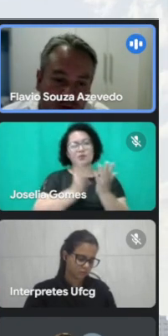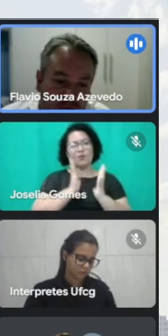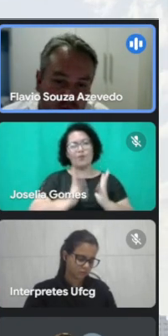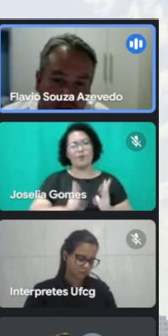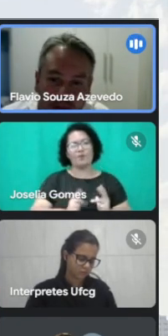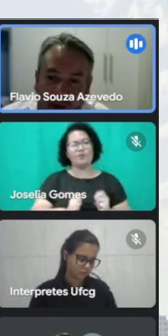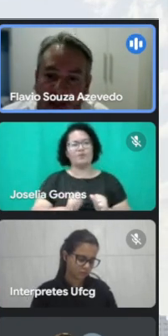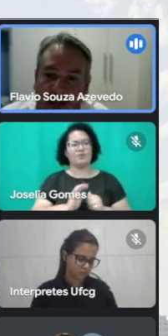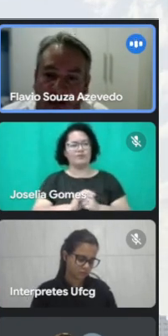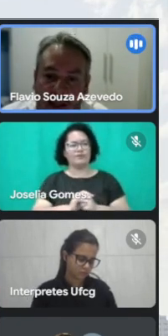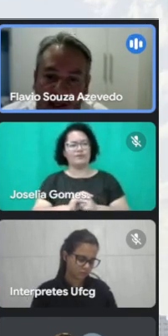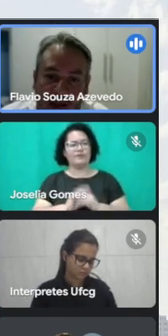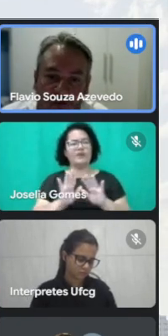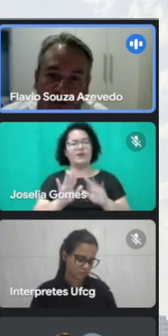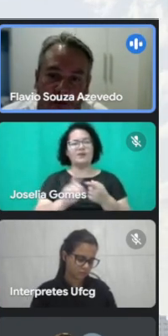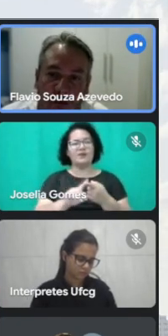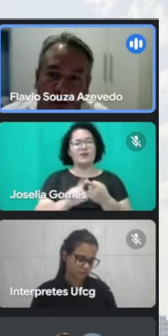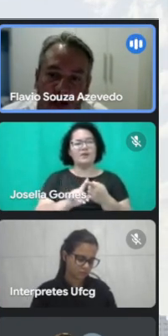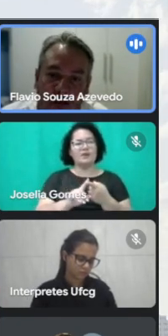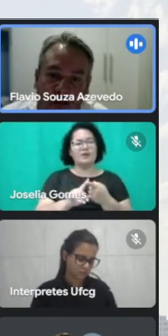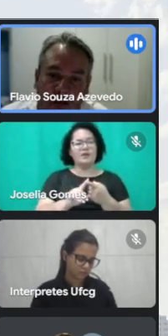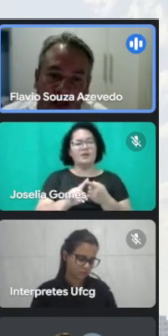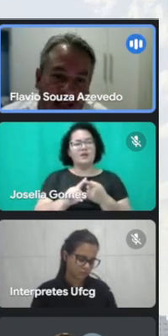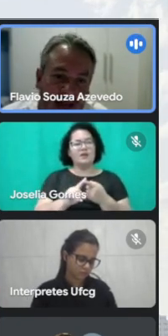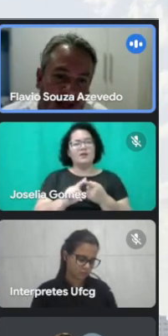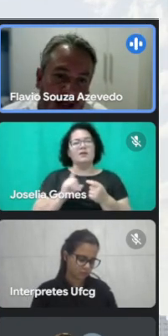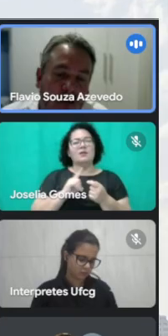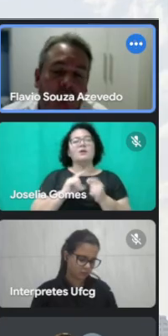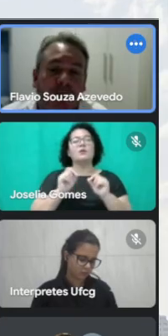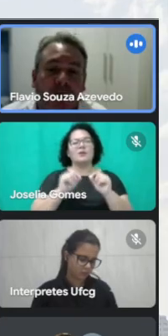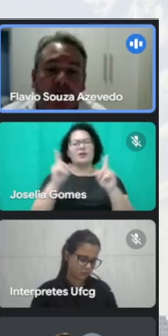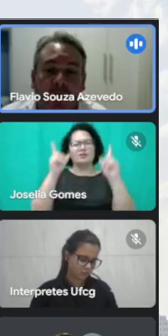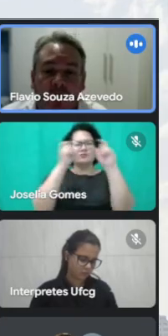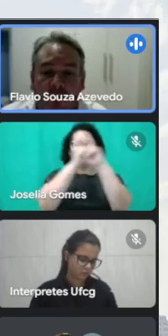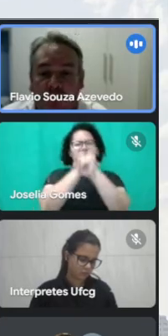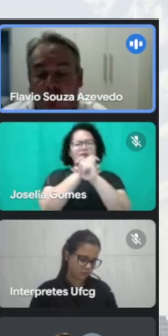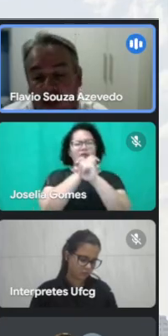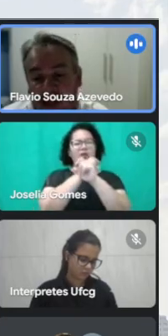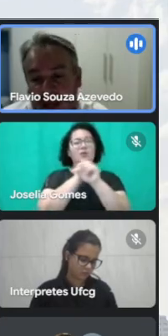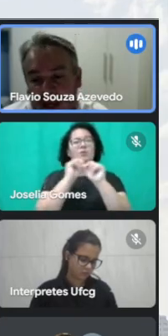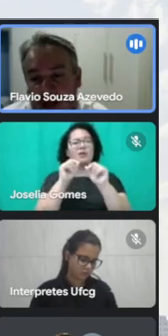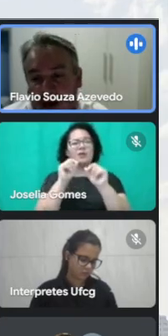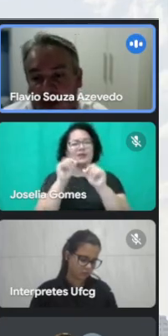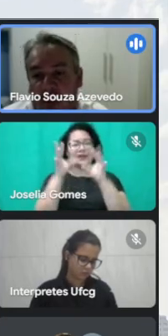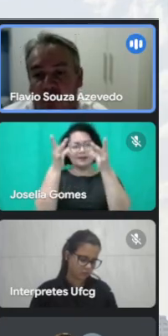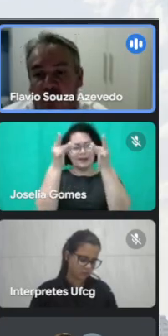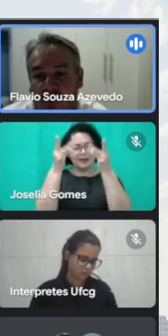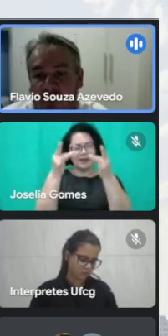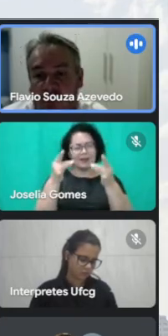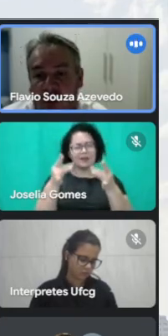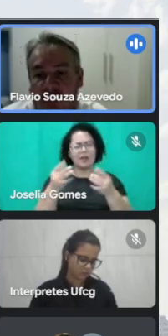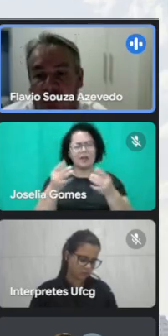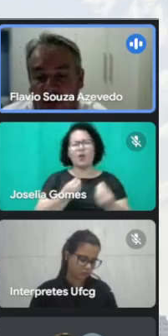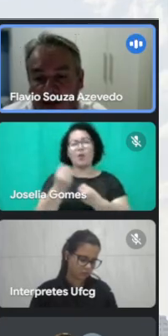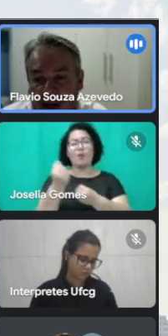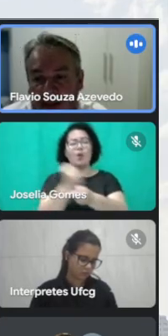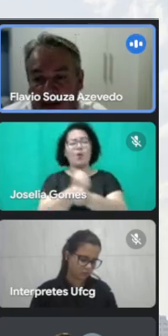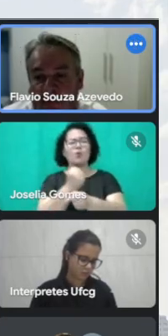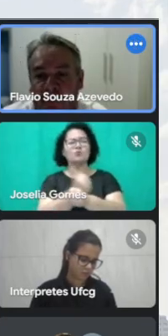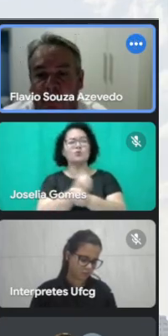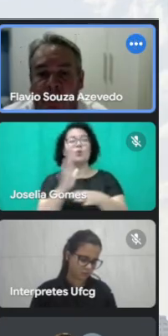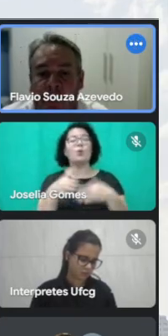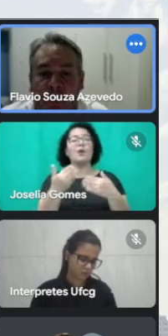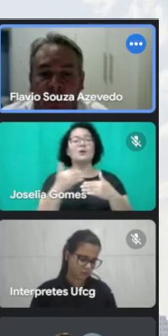A Fitorrestore também, ela tem aí uma publicação que ela detalha, né, como é que é a parte construtiva, quais são as